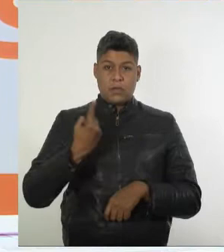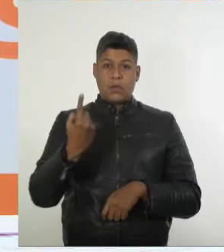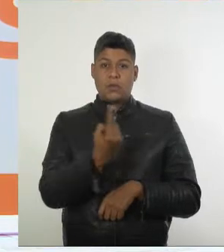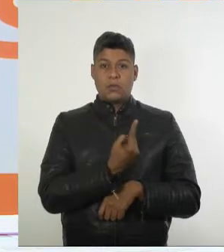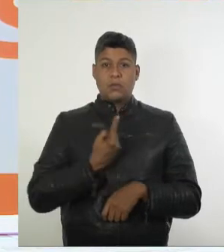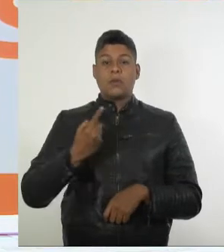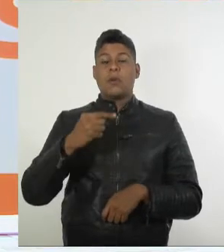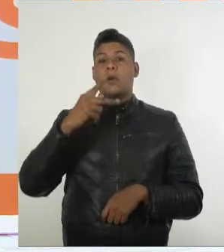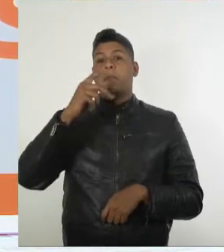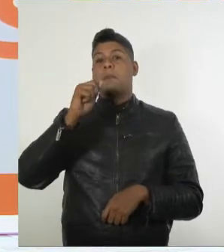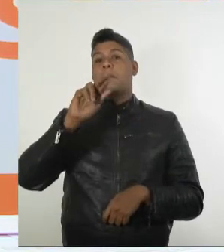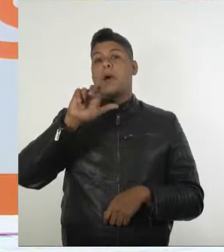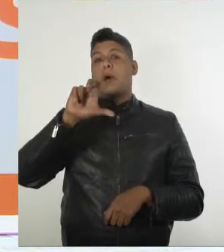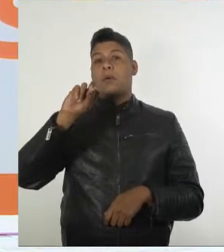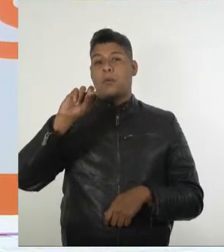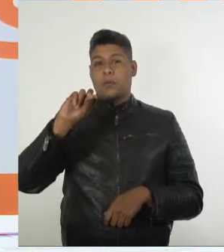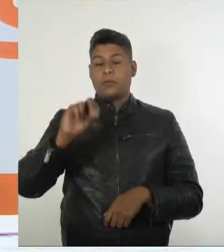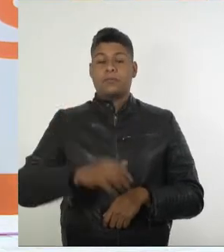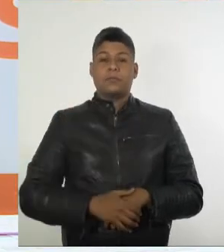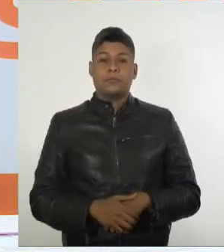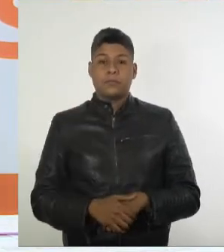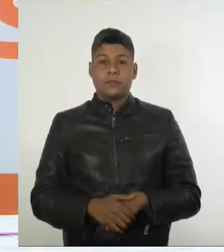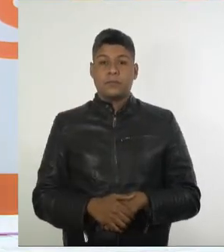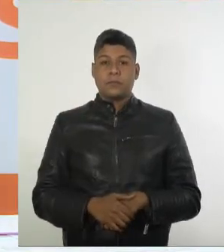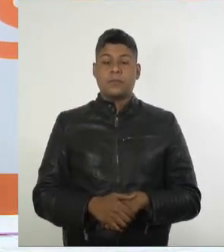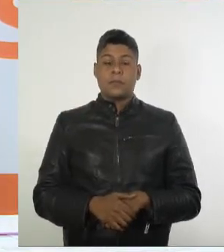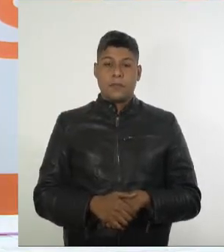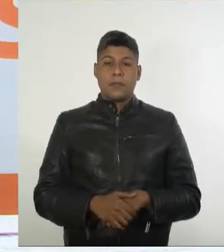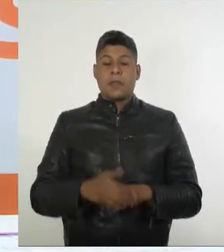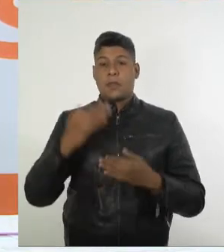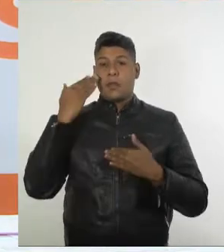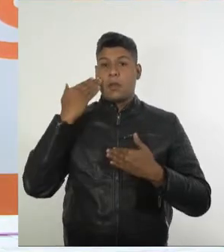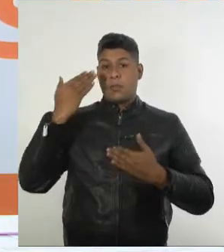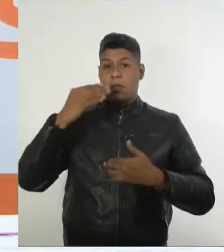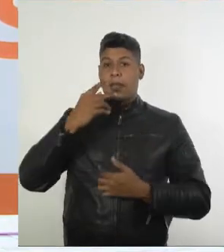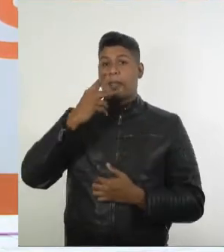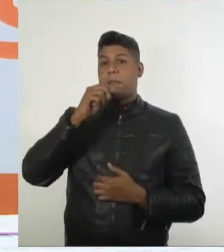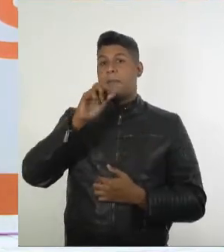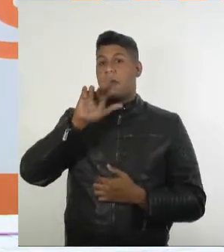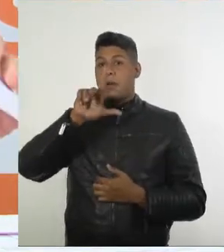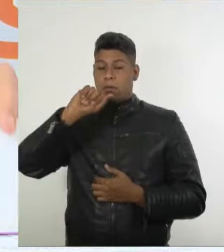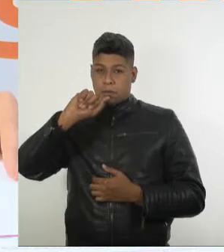Paula Bisordi, médica sanitarista da Covisa, muito obrigado.